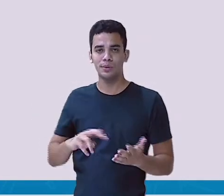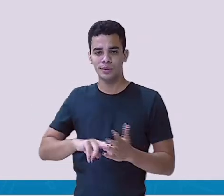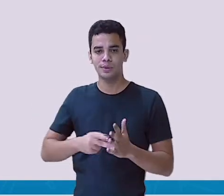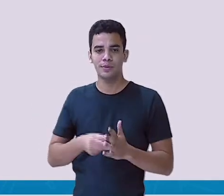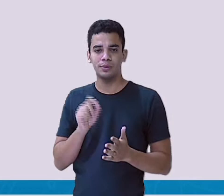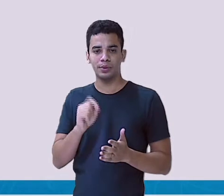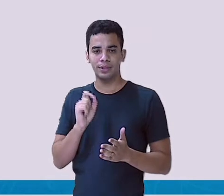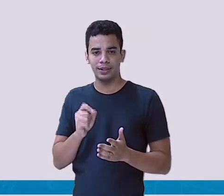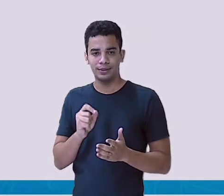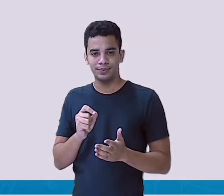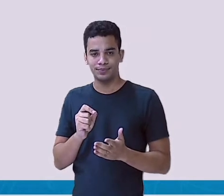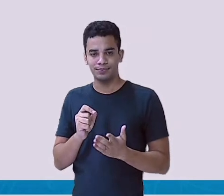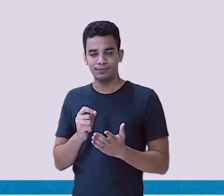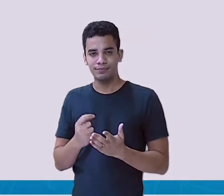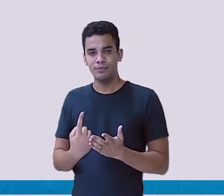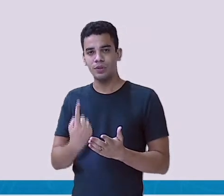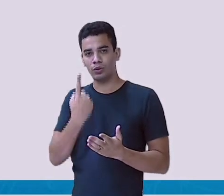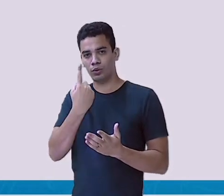grau.